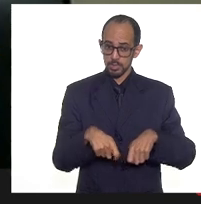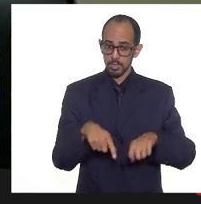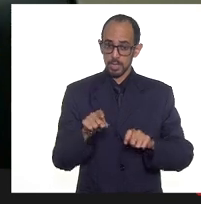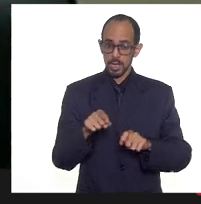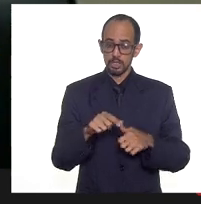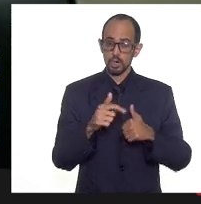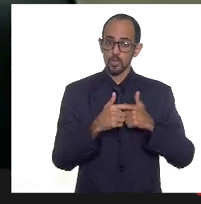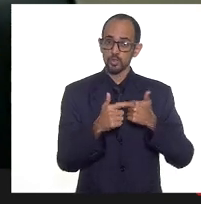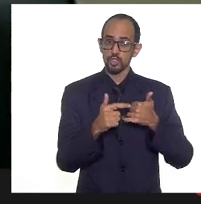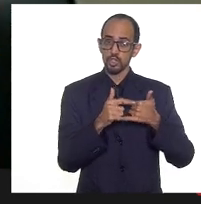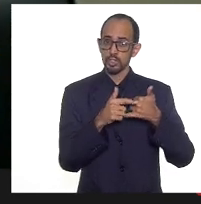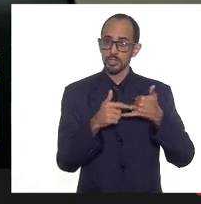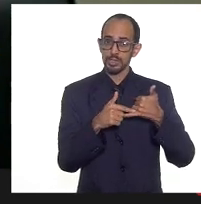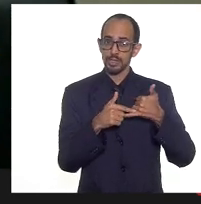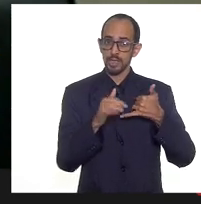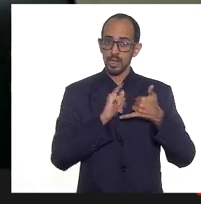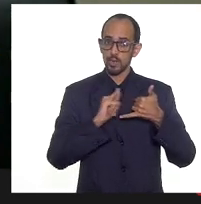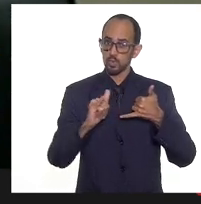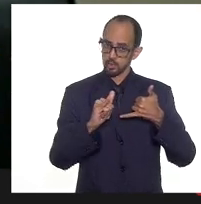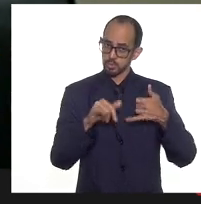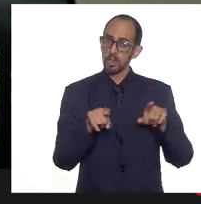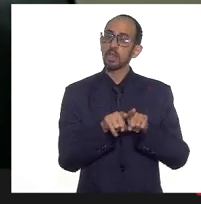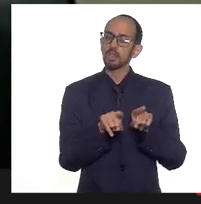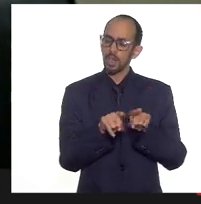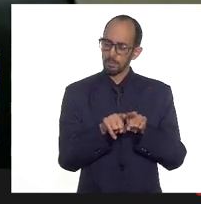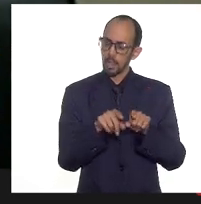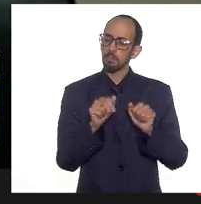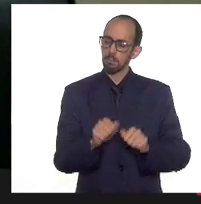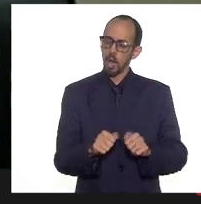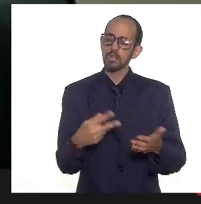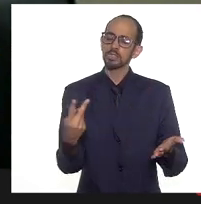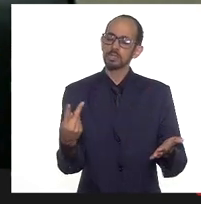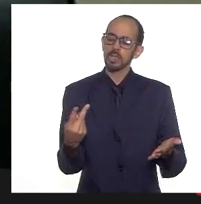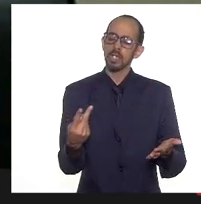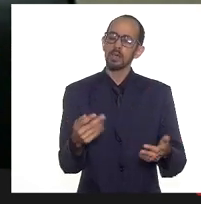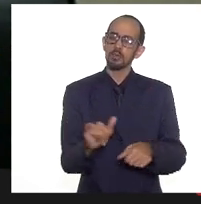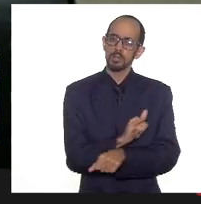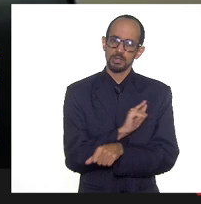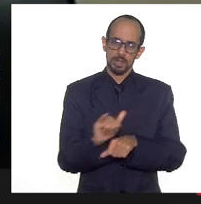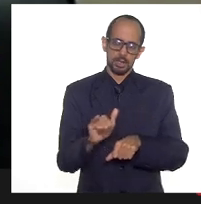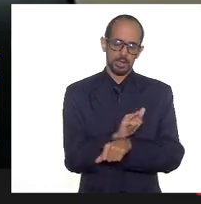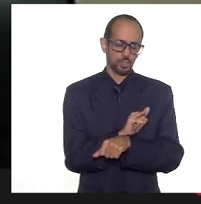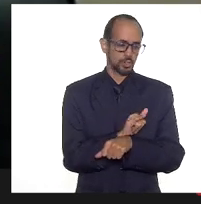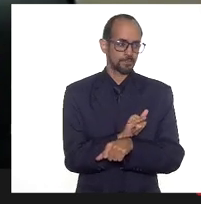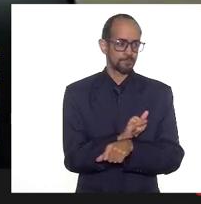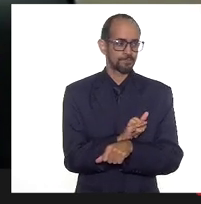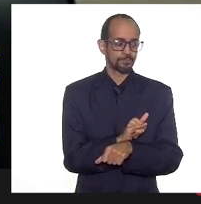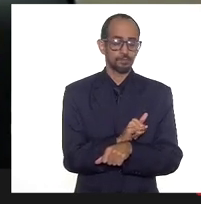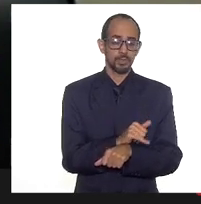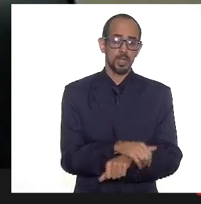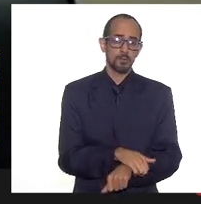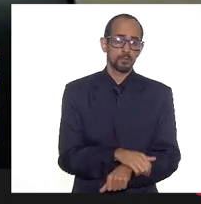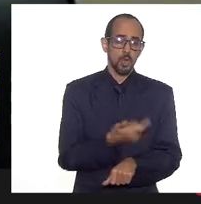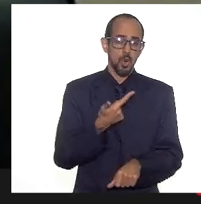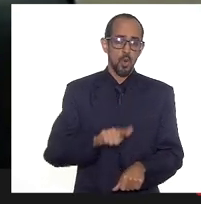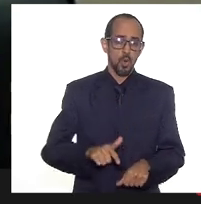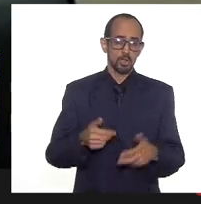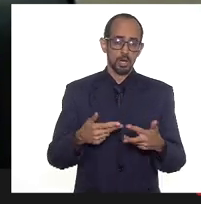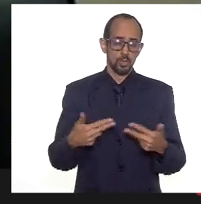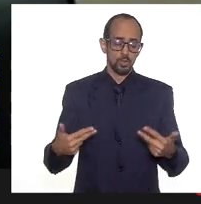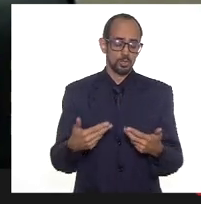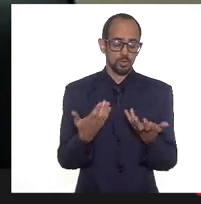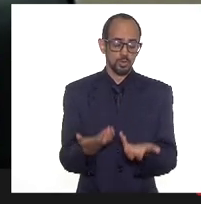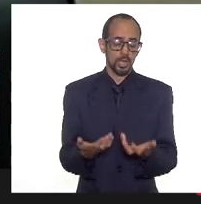Denúncia pode ser também uma boa ferramenta. A outra questão que eu quero só fazer uma